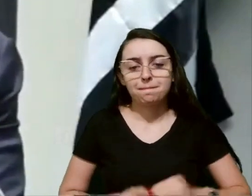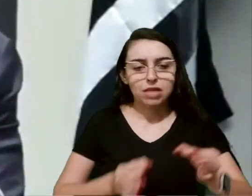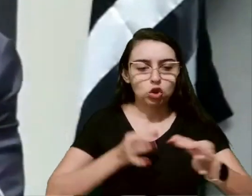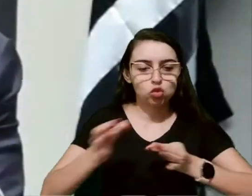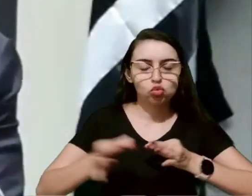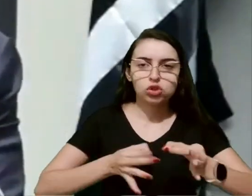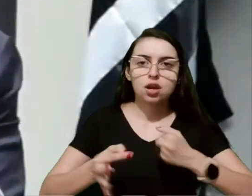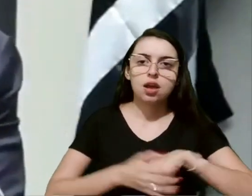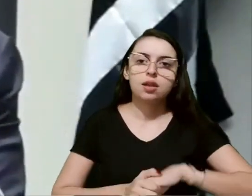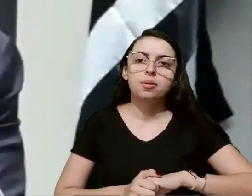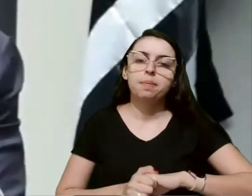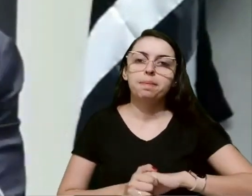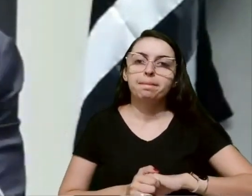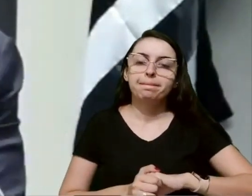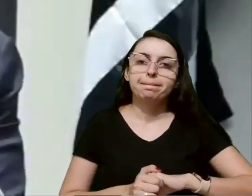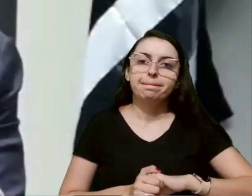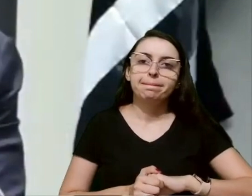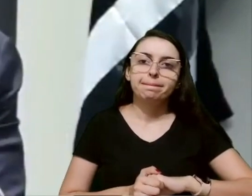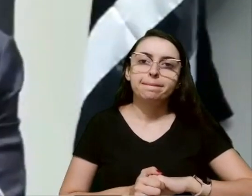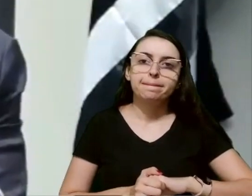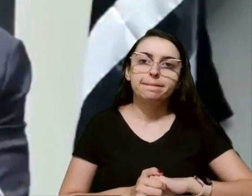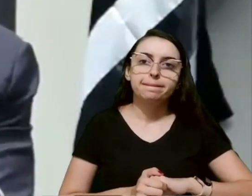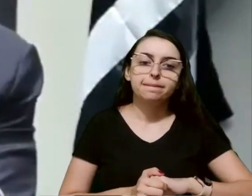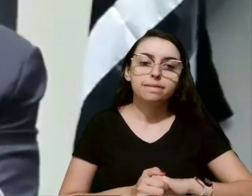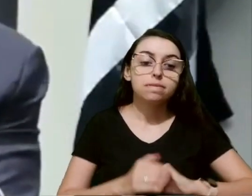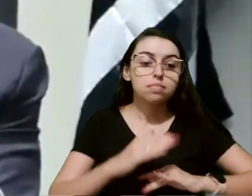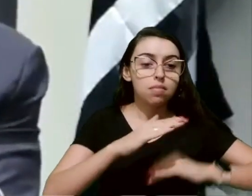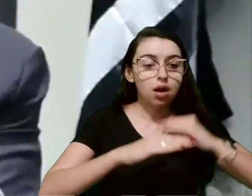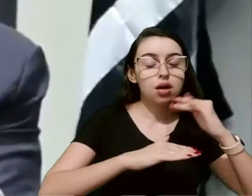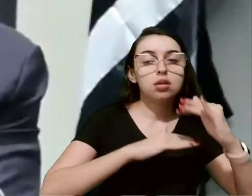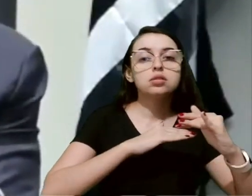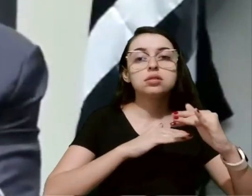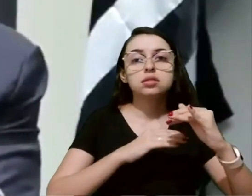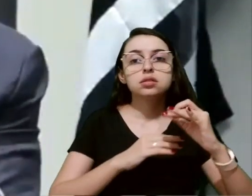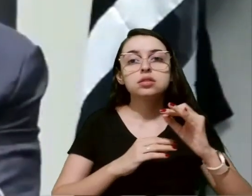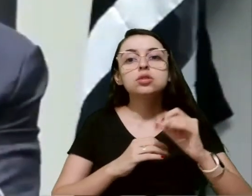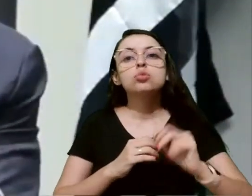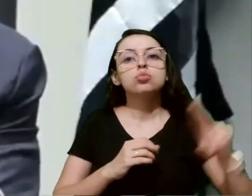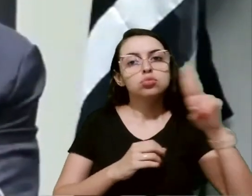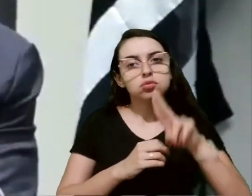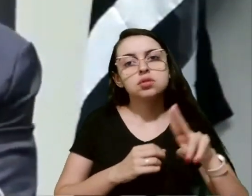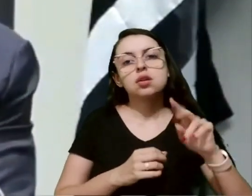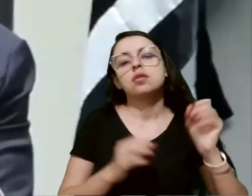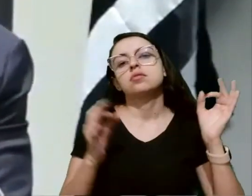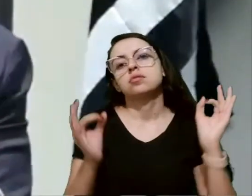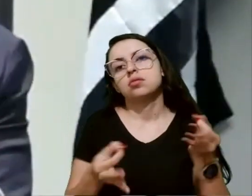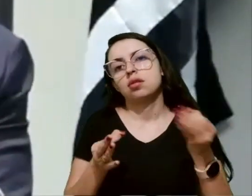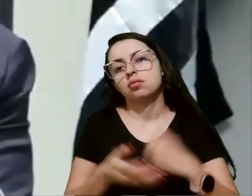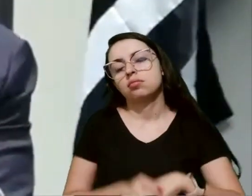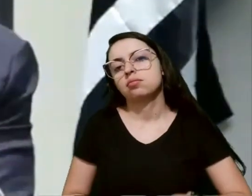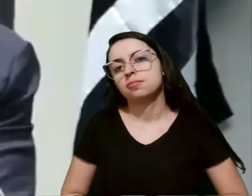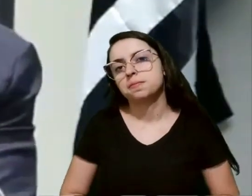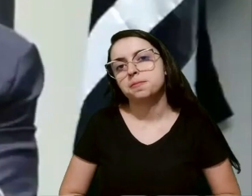do judiciário para que, para que ele passe a funcionar assim.